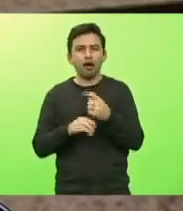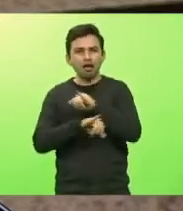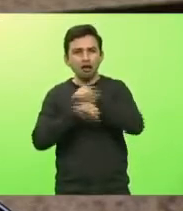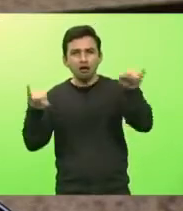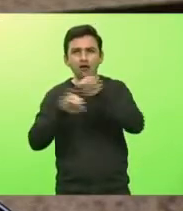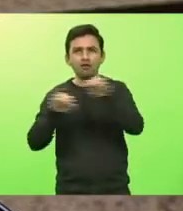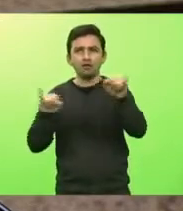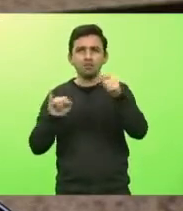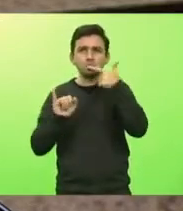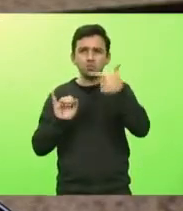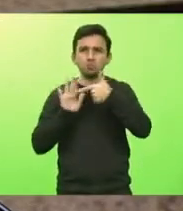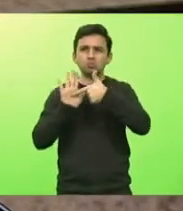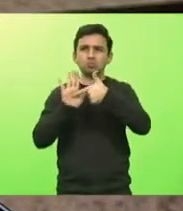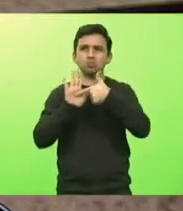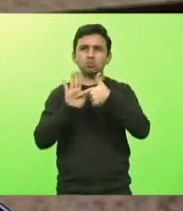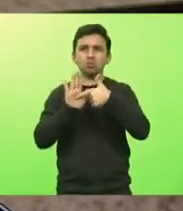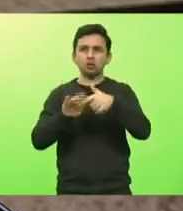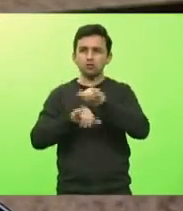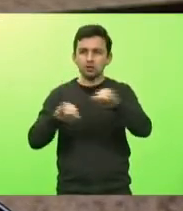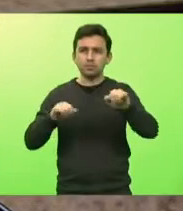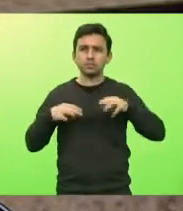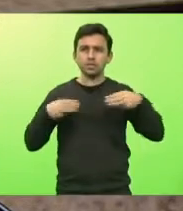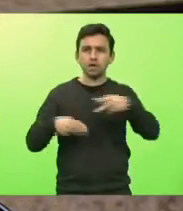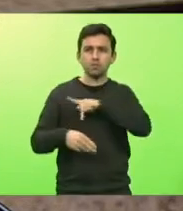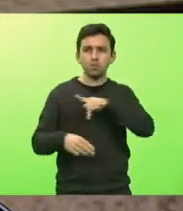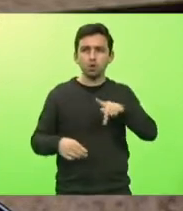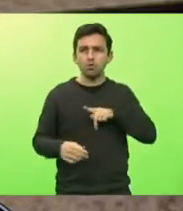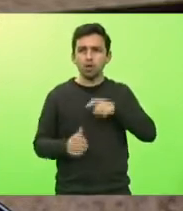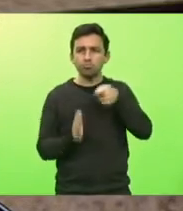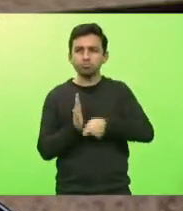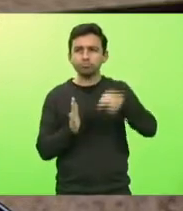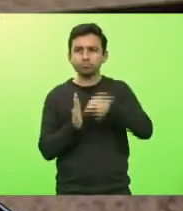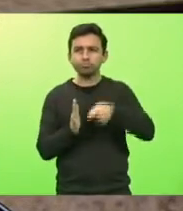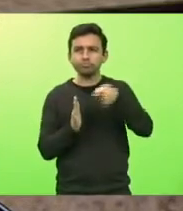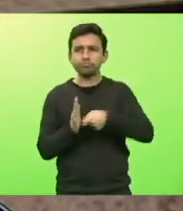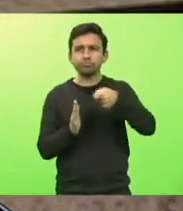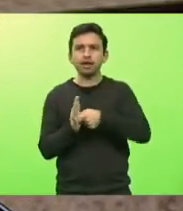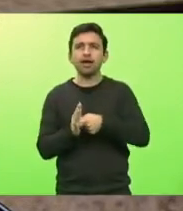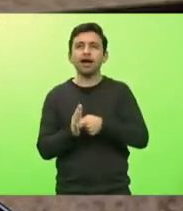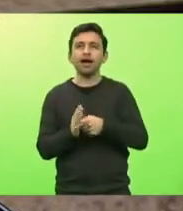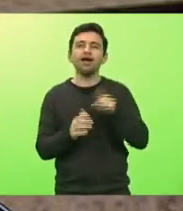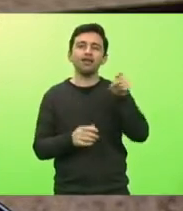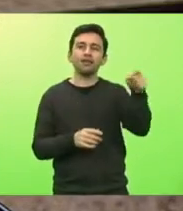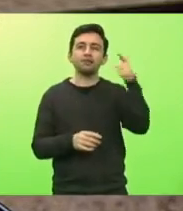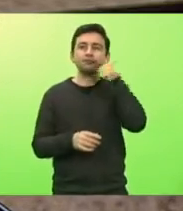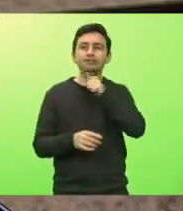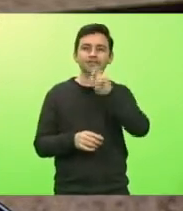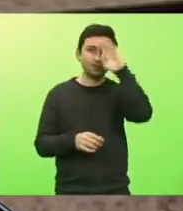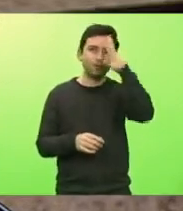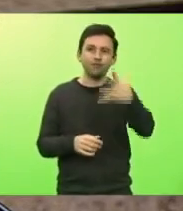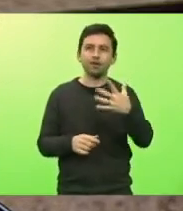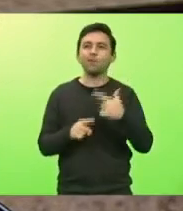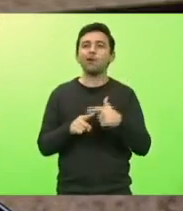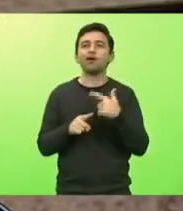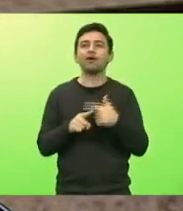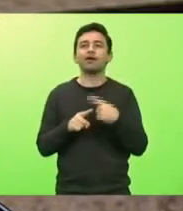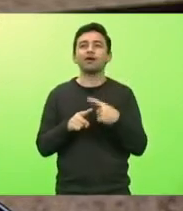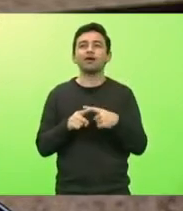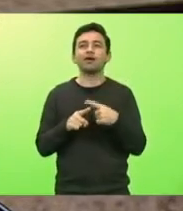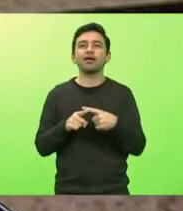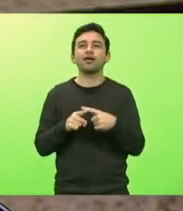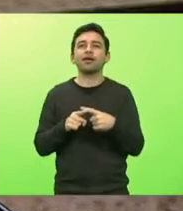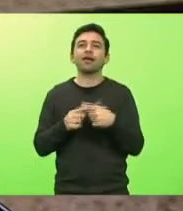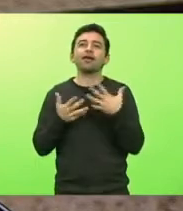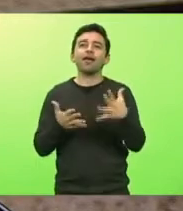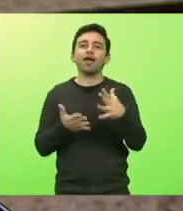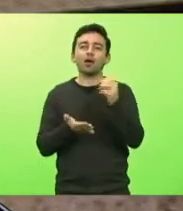vir aqui denunciar, falar que vai no Ministério Público, cobrar, as pessoas cobrarem para ir lá e resolver. Porque queria fazer via contrato